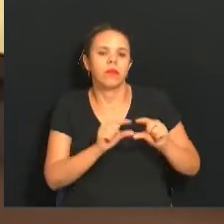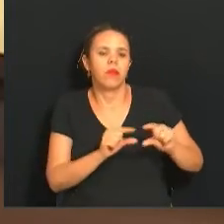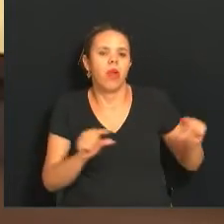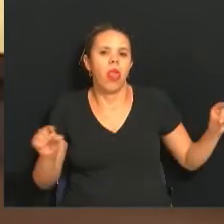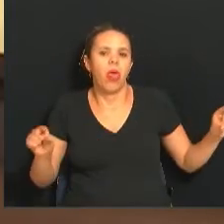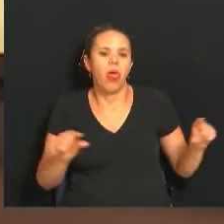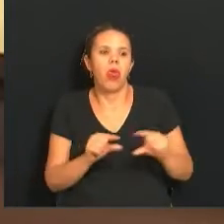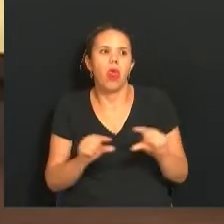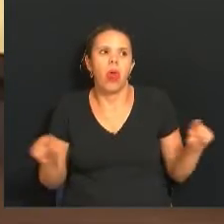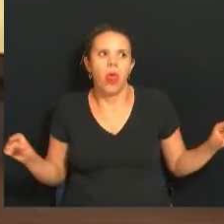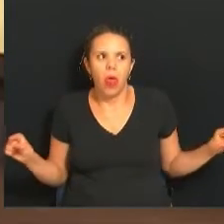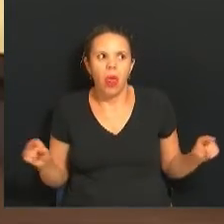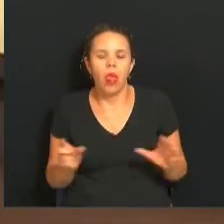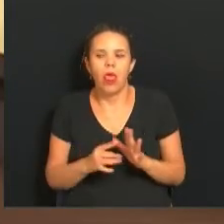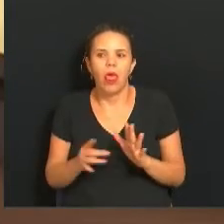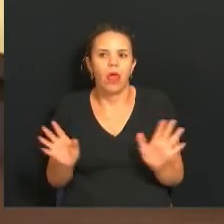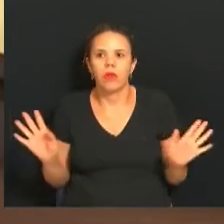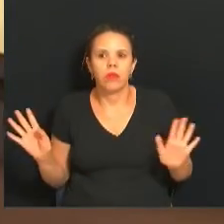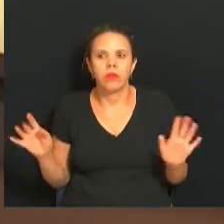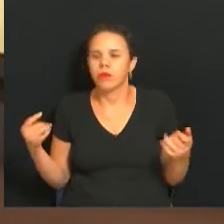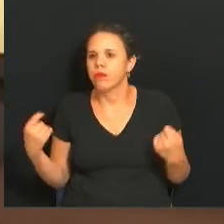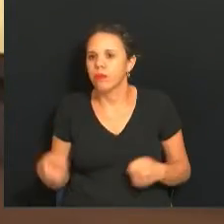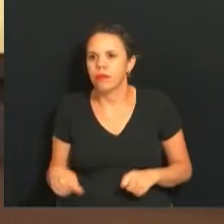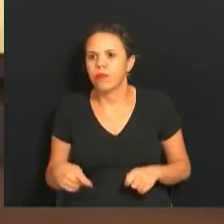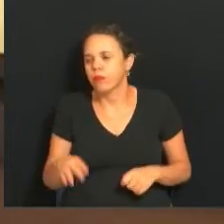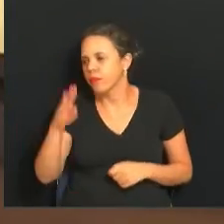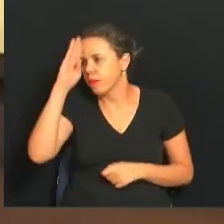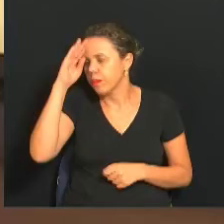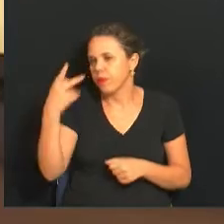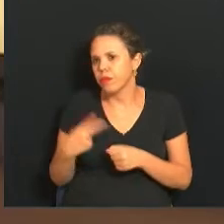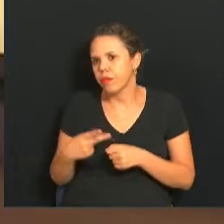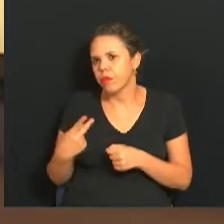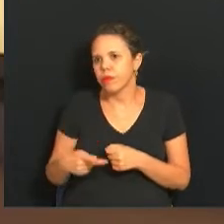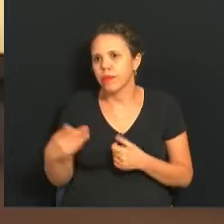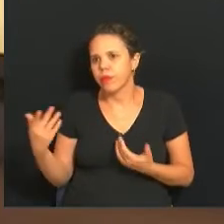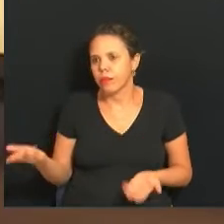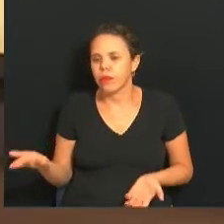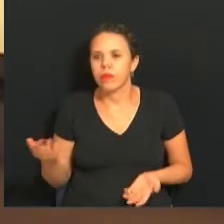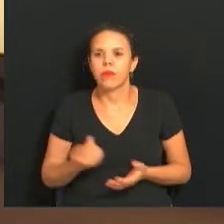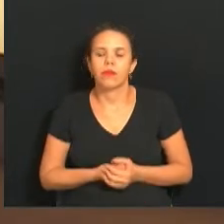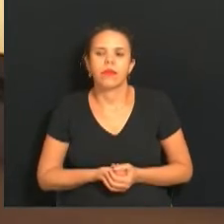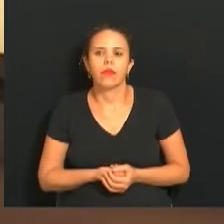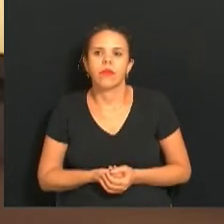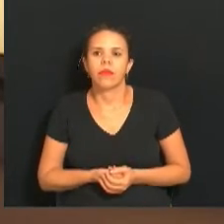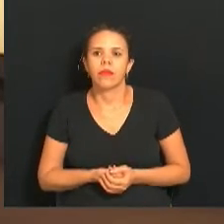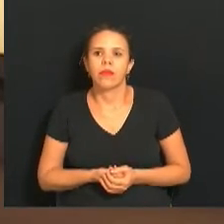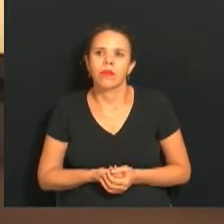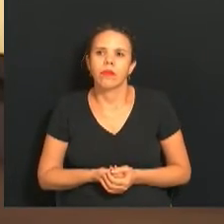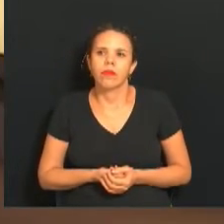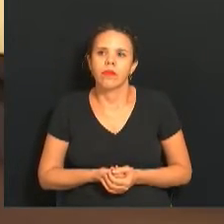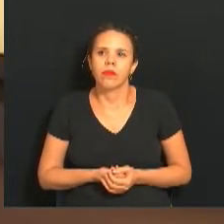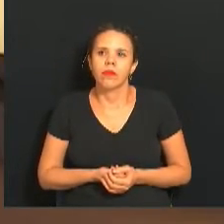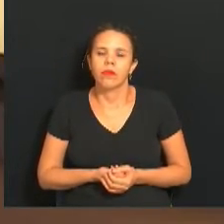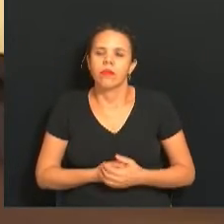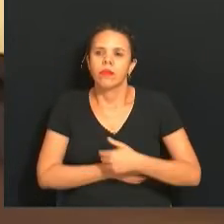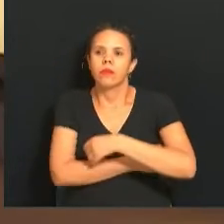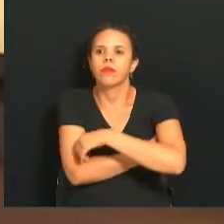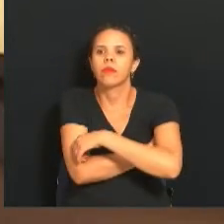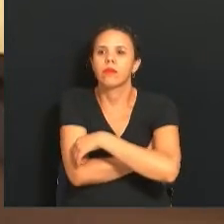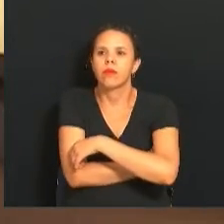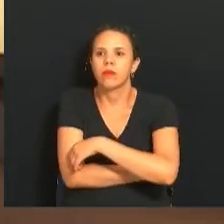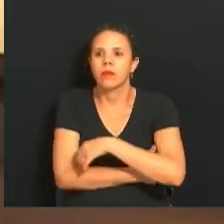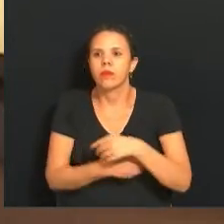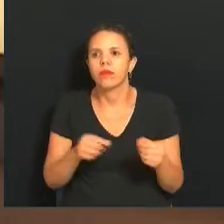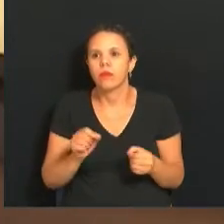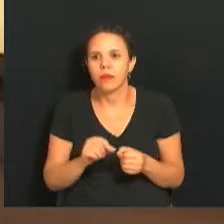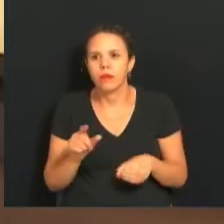na vitrine, porque o que tem que se destacar é o produto, né? Então, para que realmente ele faça com